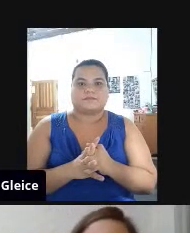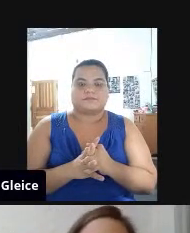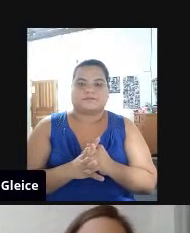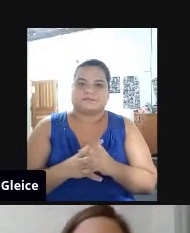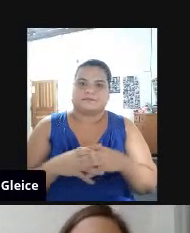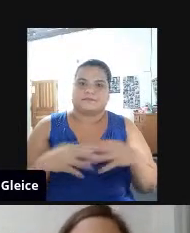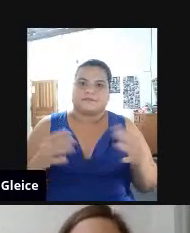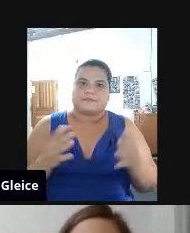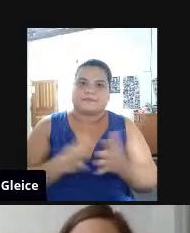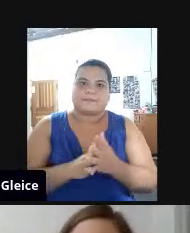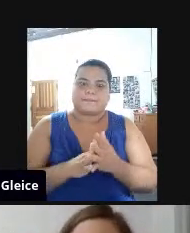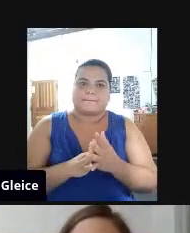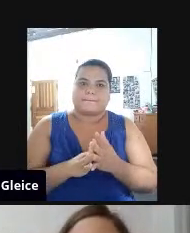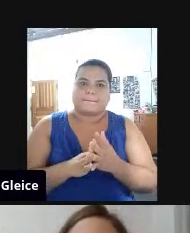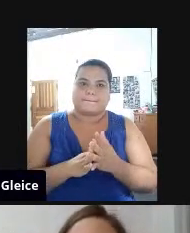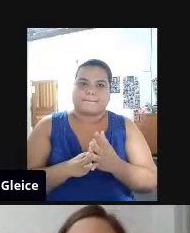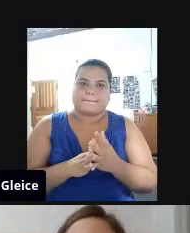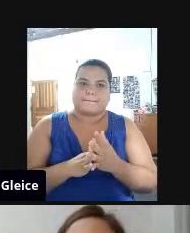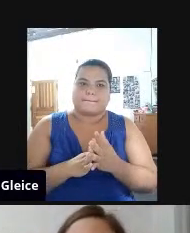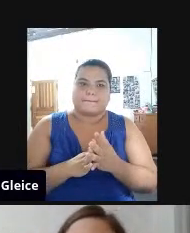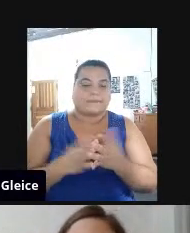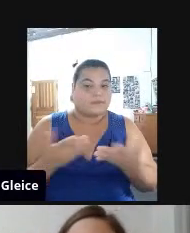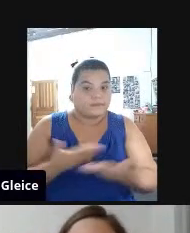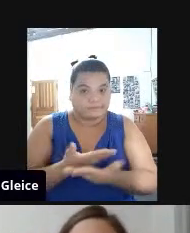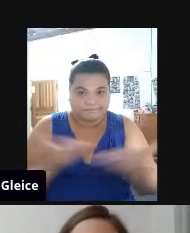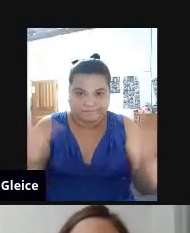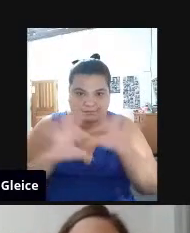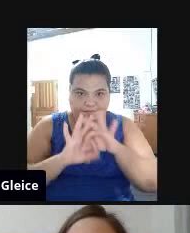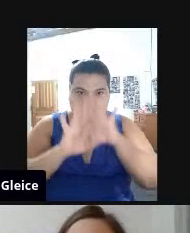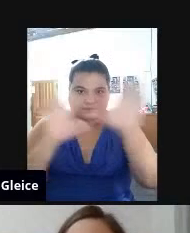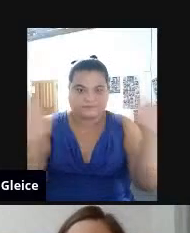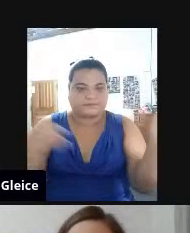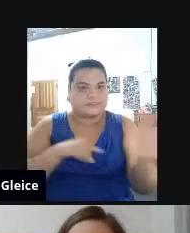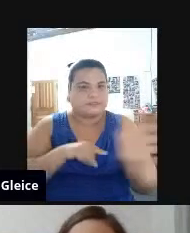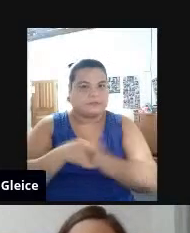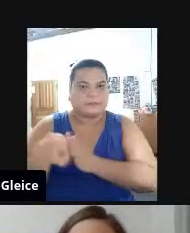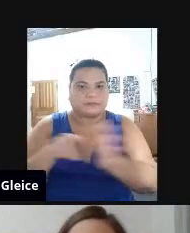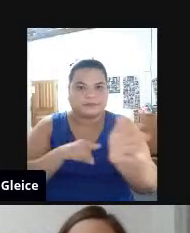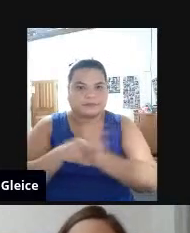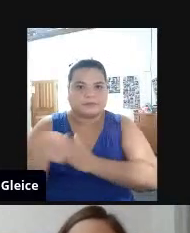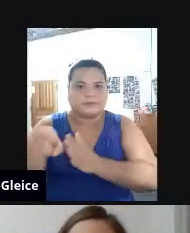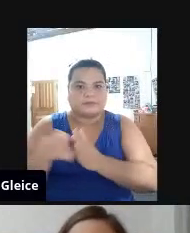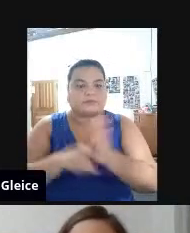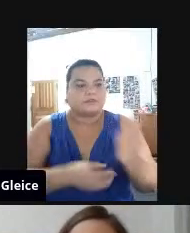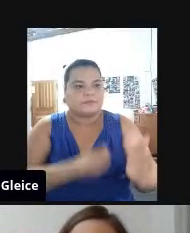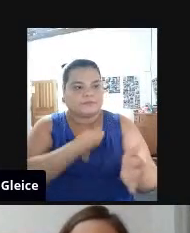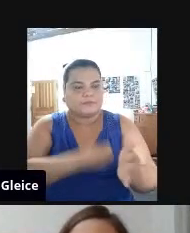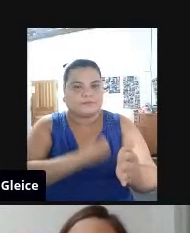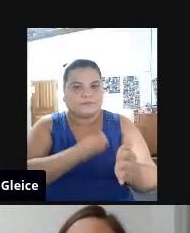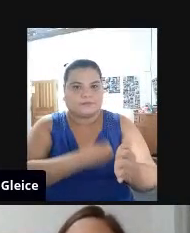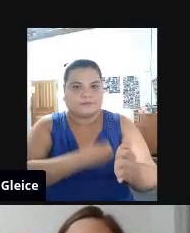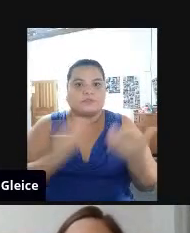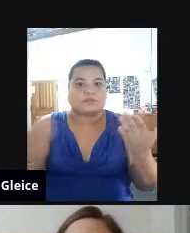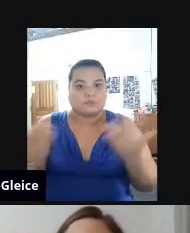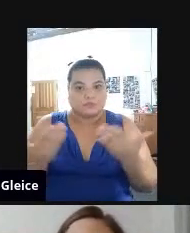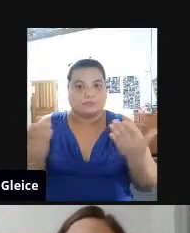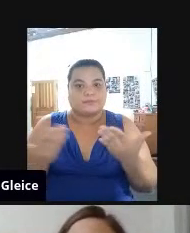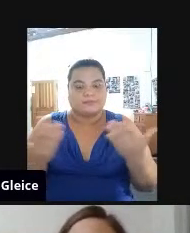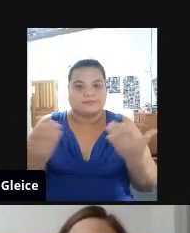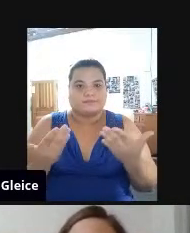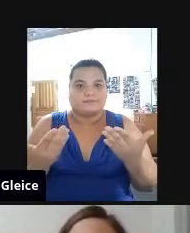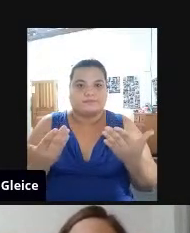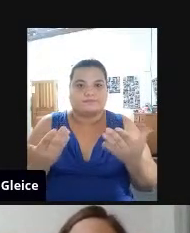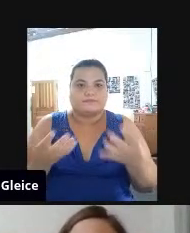Bem, sintam-se à vontade, tá, para fazerem perguntas, para participar. Conto muito com essa participação de vocês.